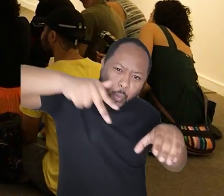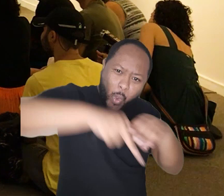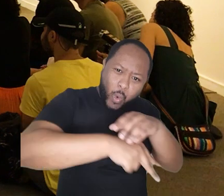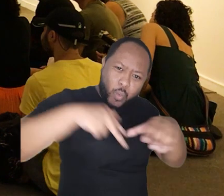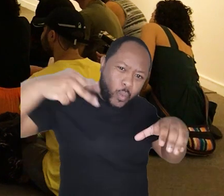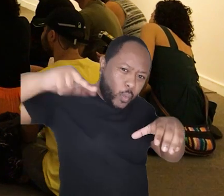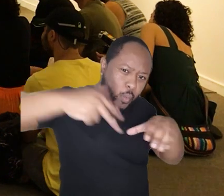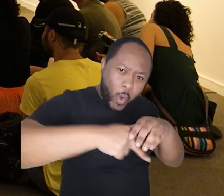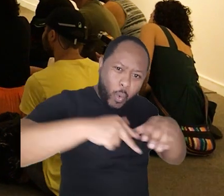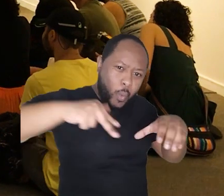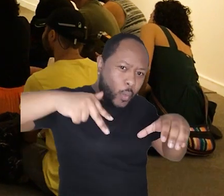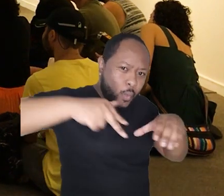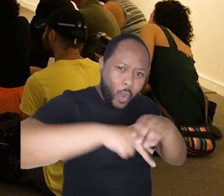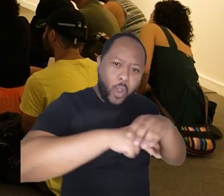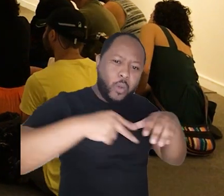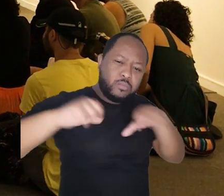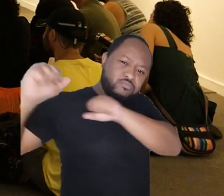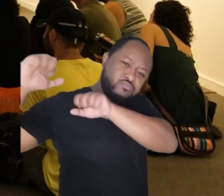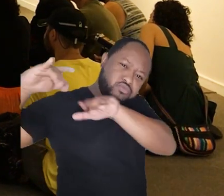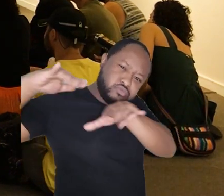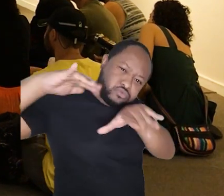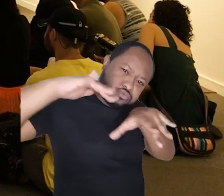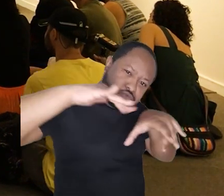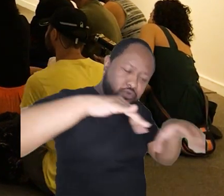Isso. Aí as vespas foram entrando.